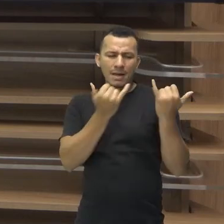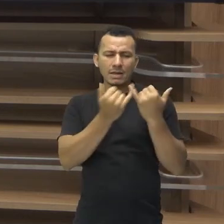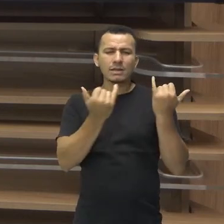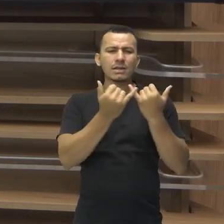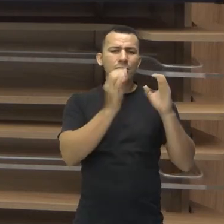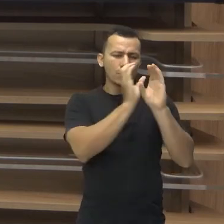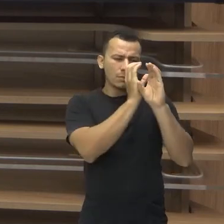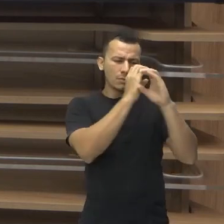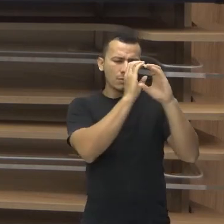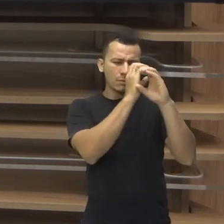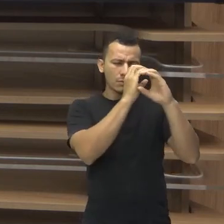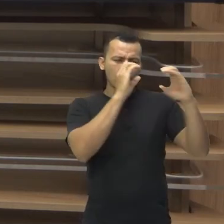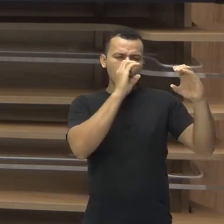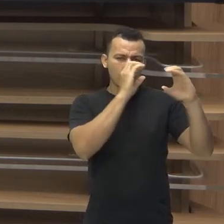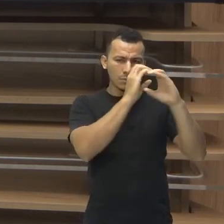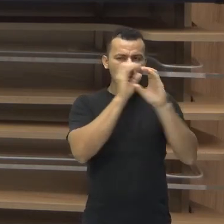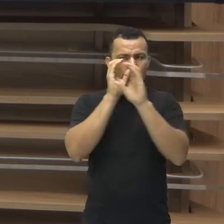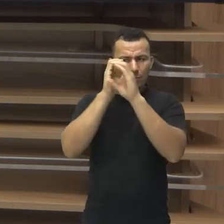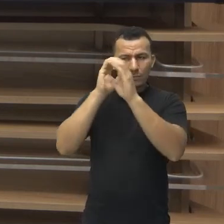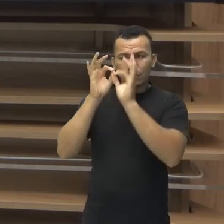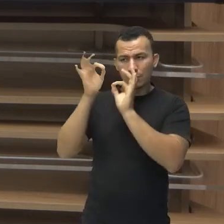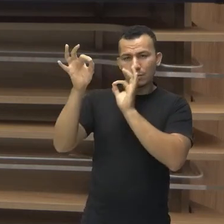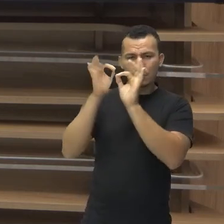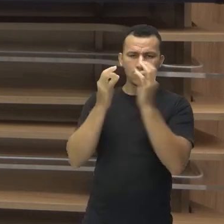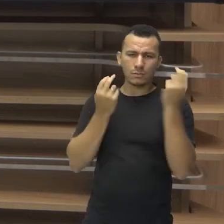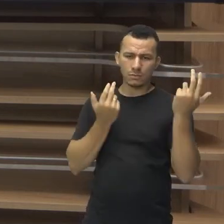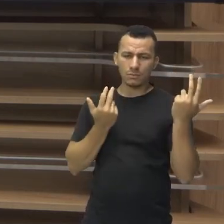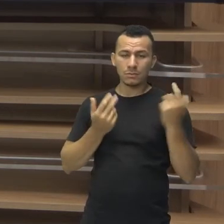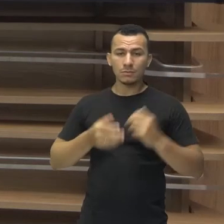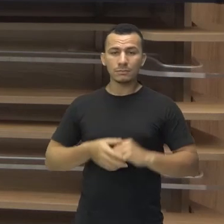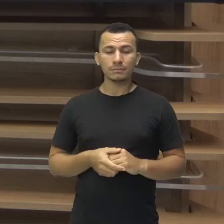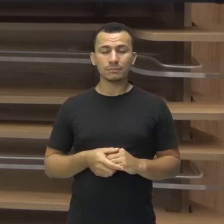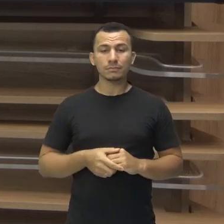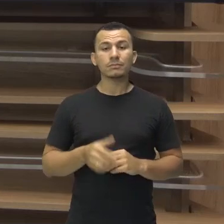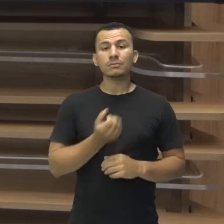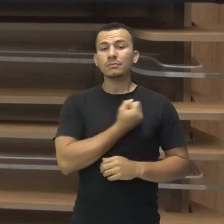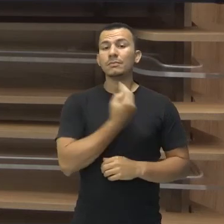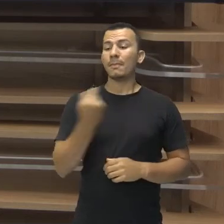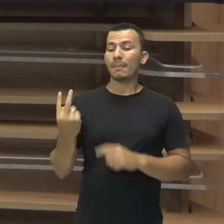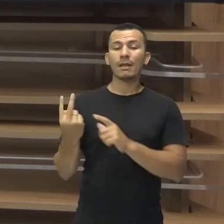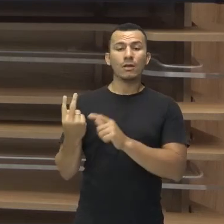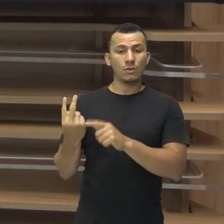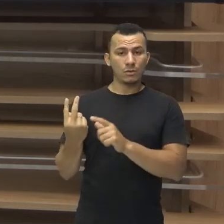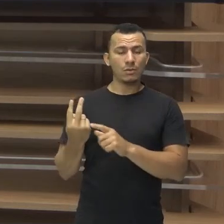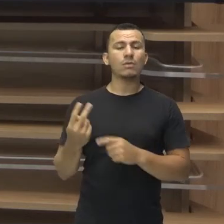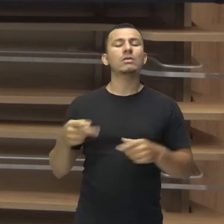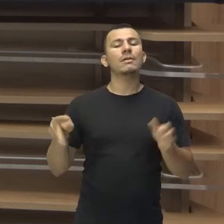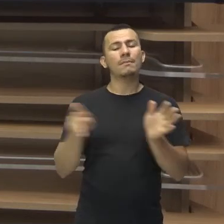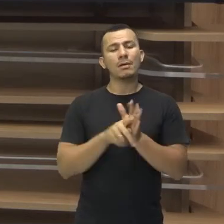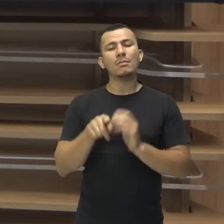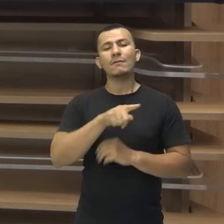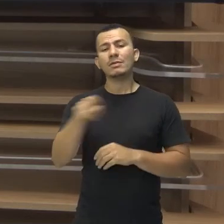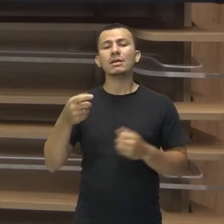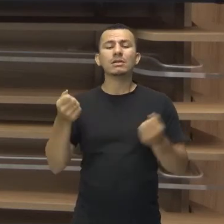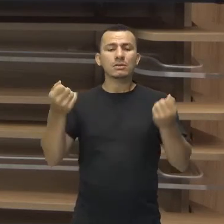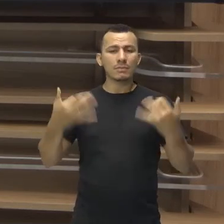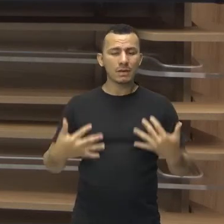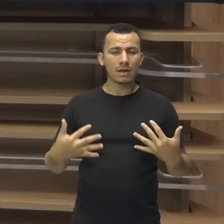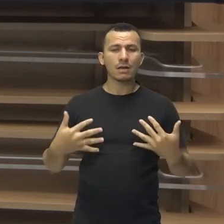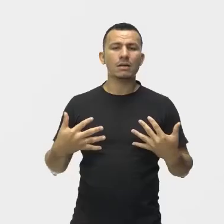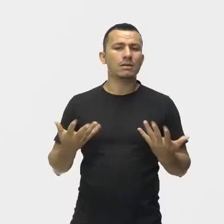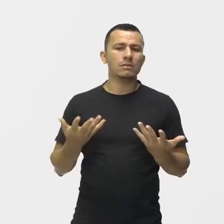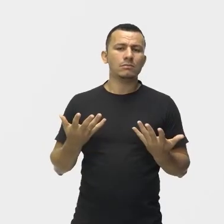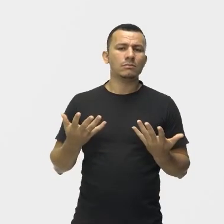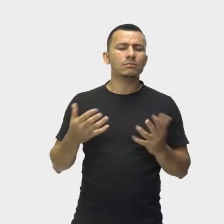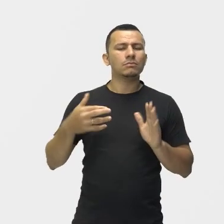função do diafragma. Na nossa segunda questão, a gente tem lá o seguinte, né, nós vimos lá que era uma questão para você explicar, para